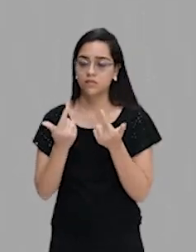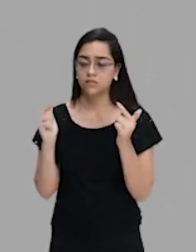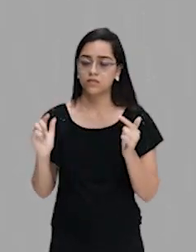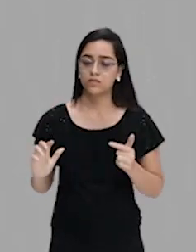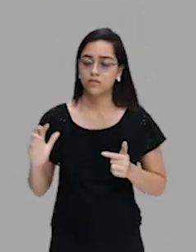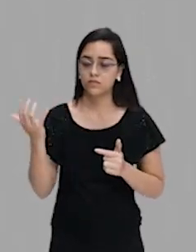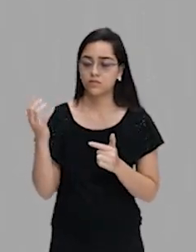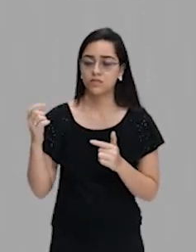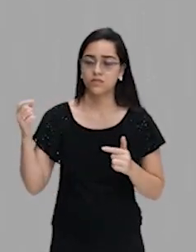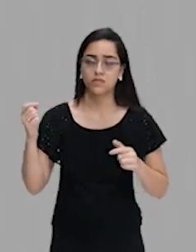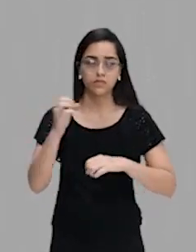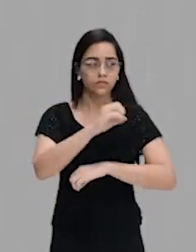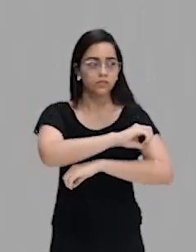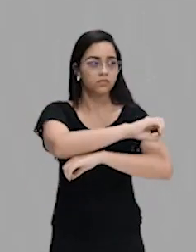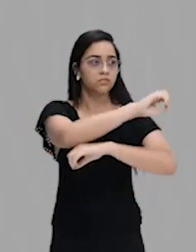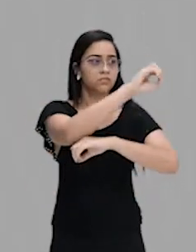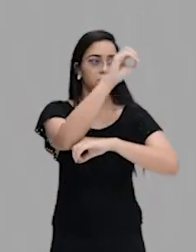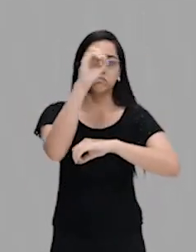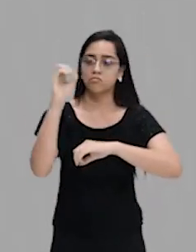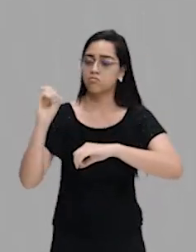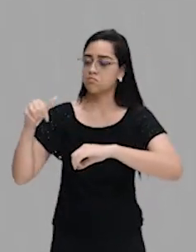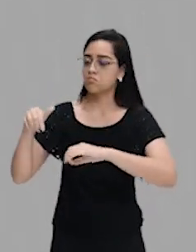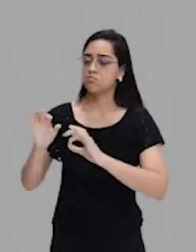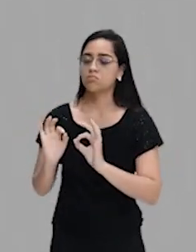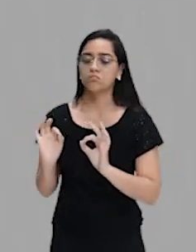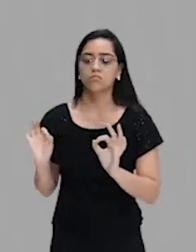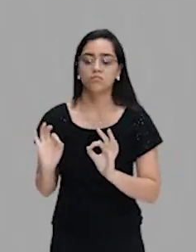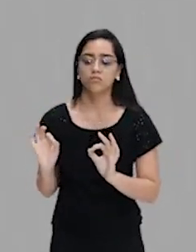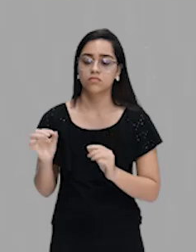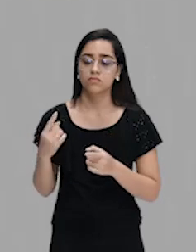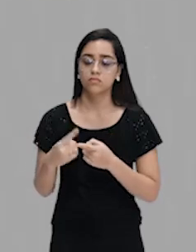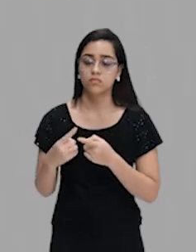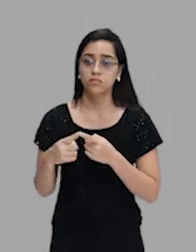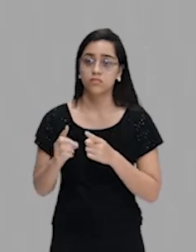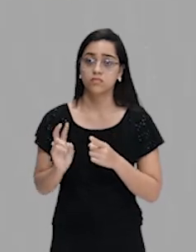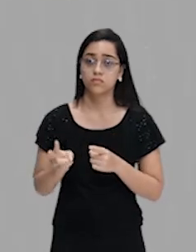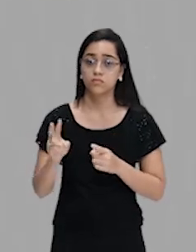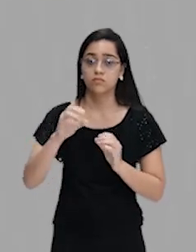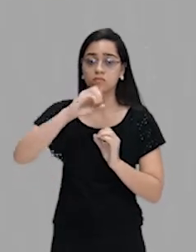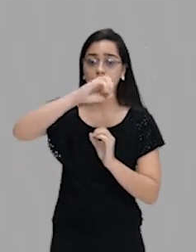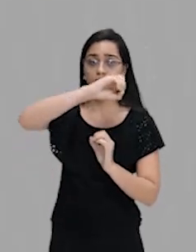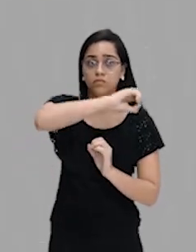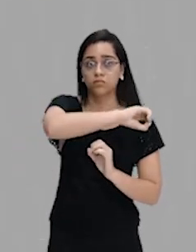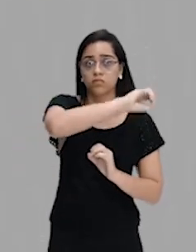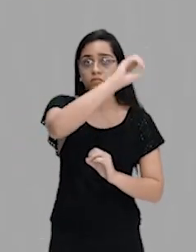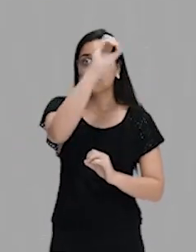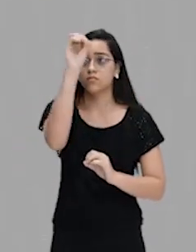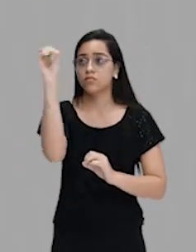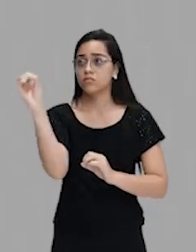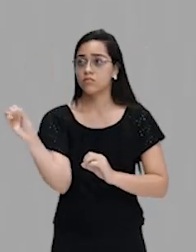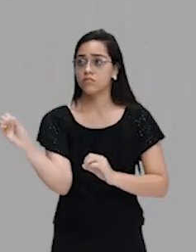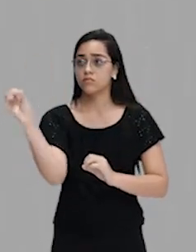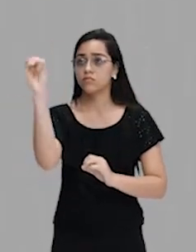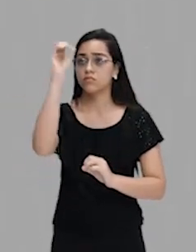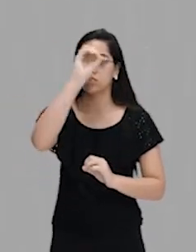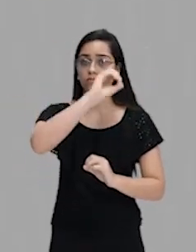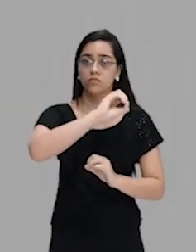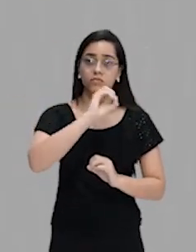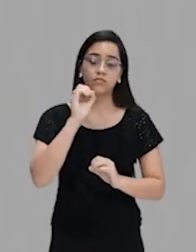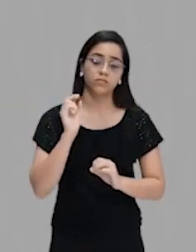casos, o Sol ele não nasce e ele nem se põe, certo? Porque o Sol ele vai ficar naquele movimento de coroa ali todo o tempo, tá,